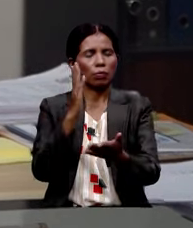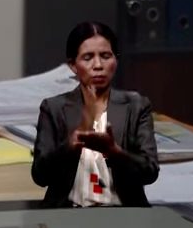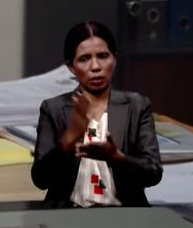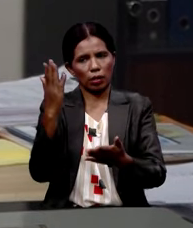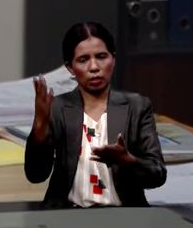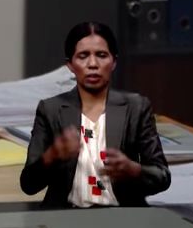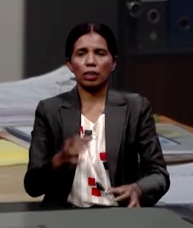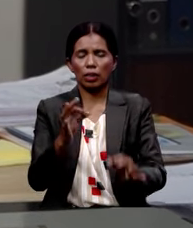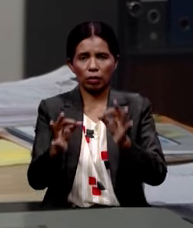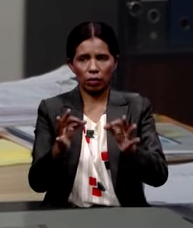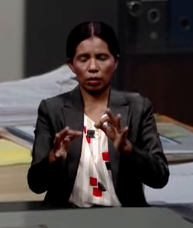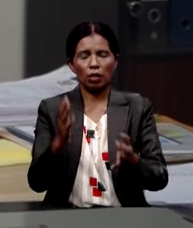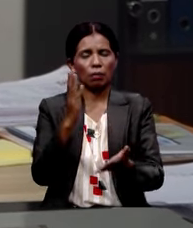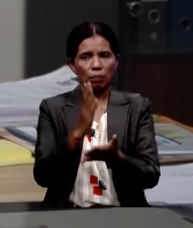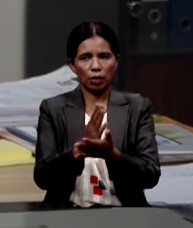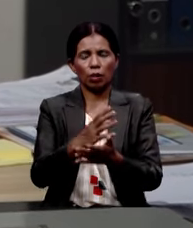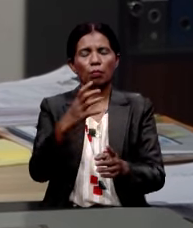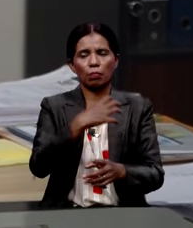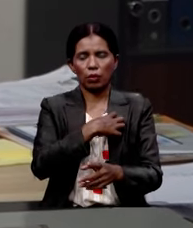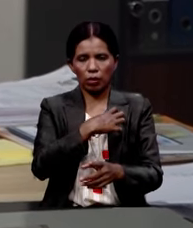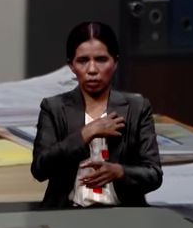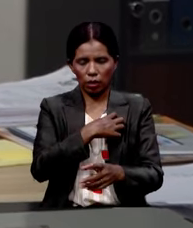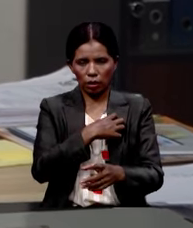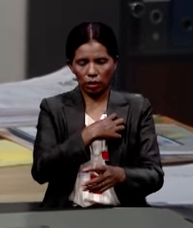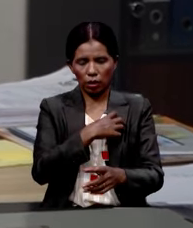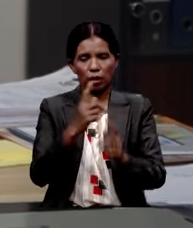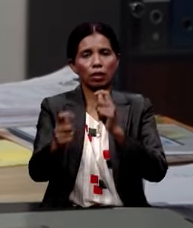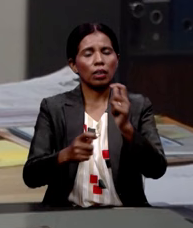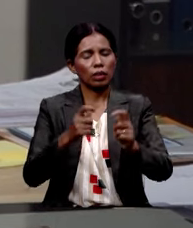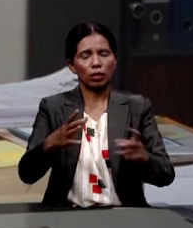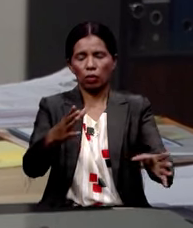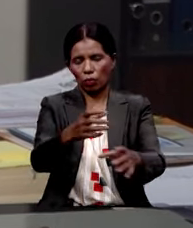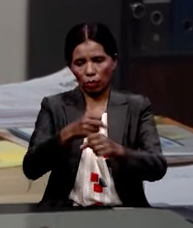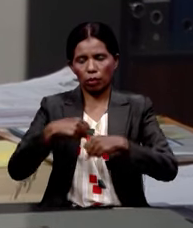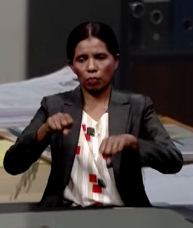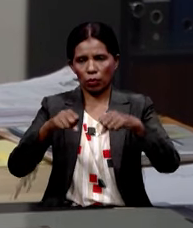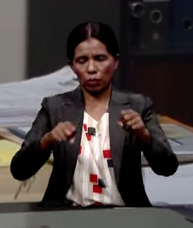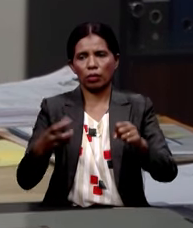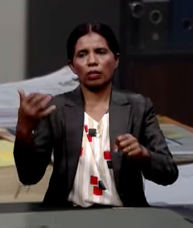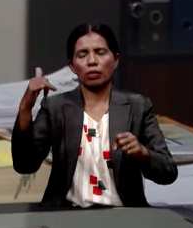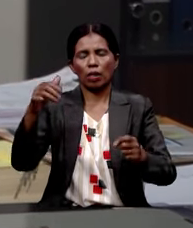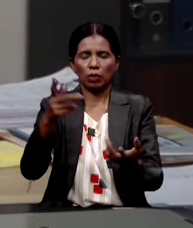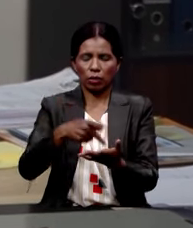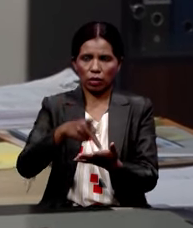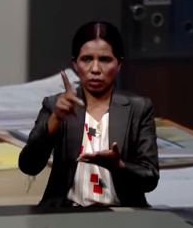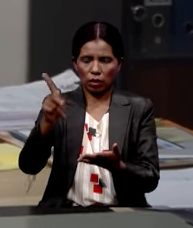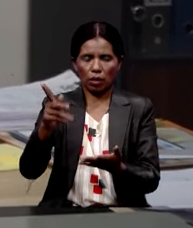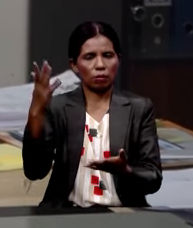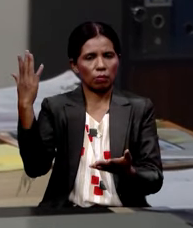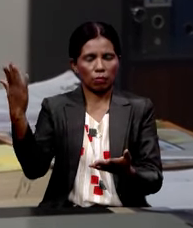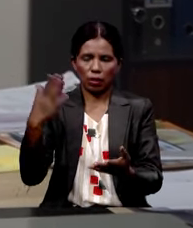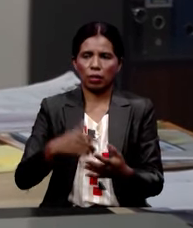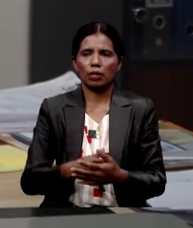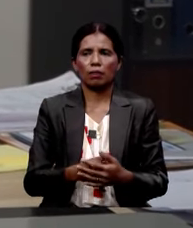vai se quando para não vai polícia trânsito se foto motor no aplica poimas para ia transporte nem